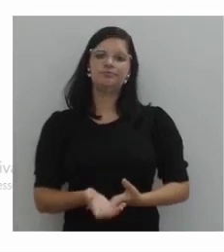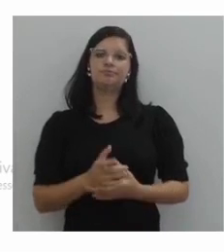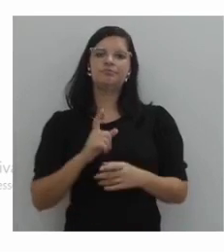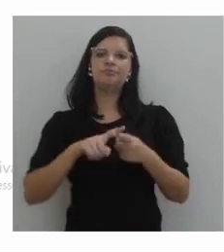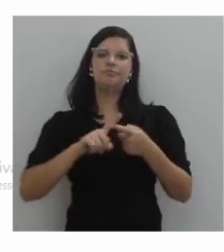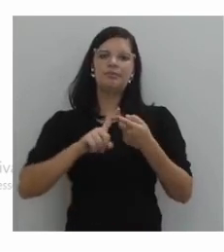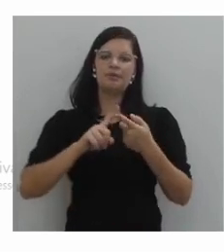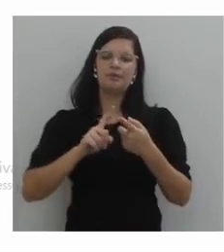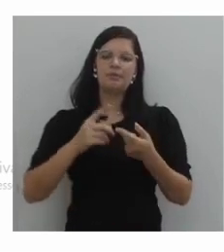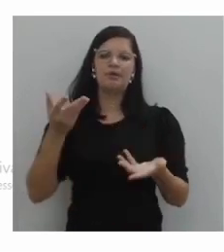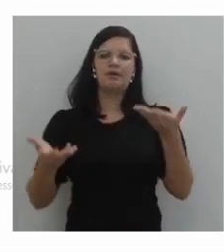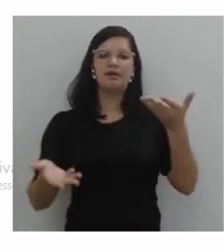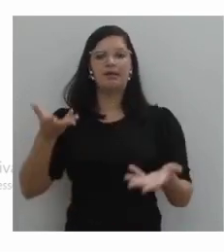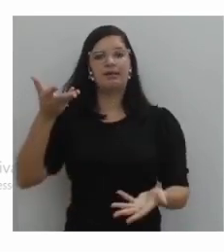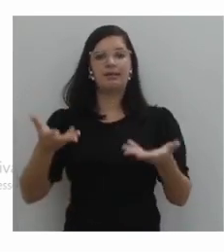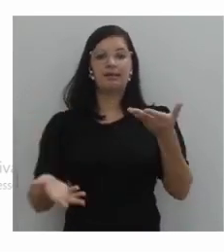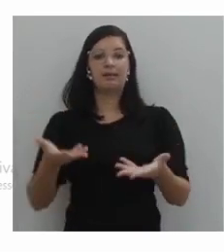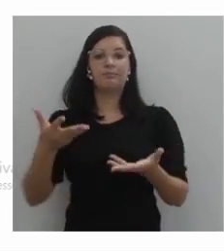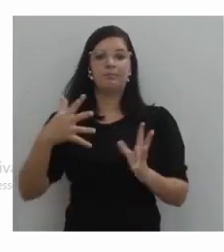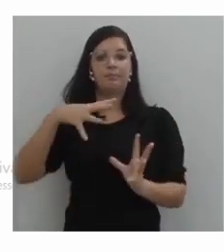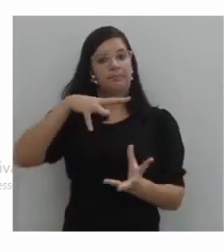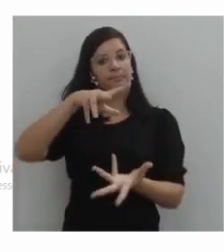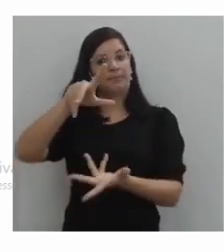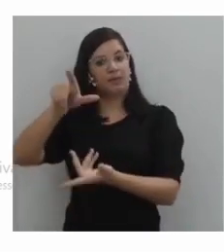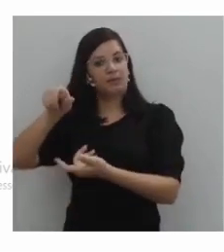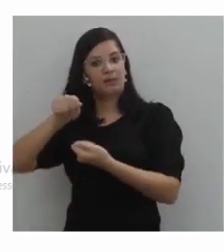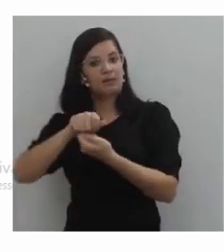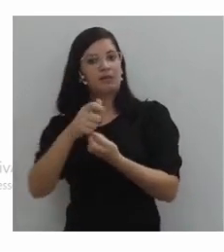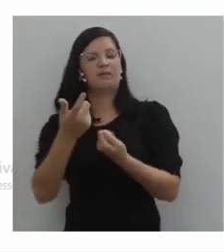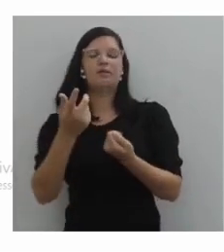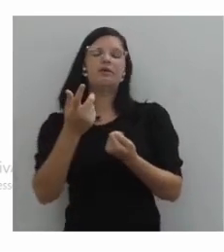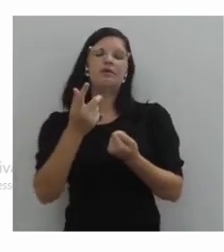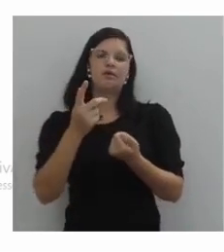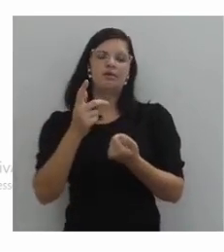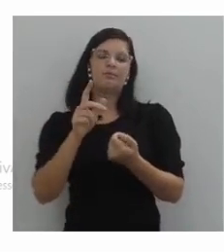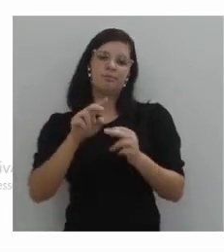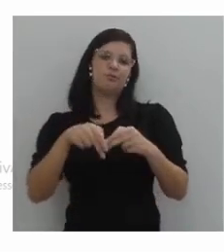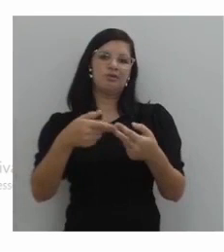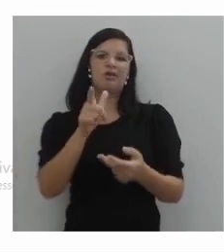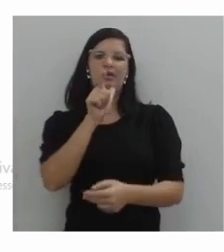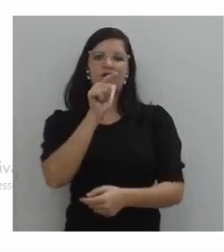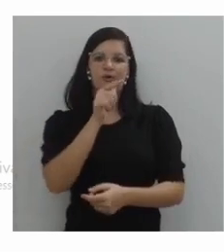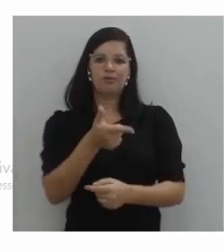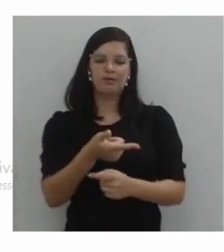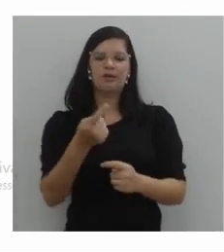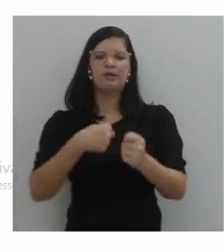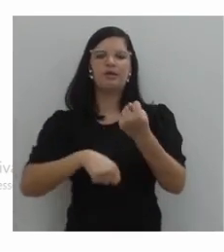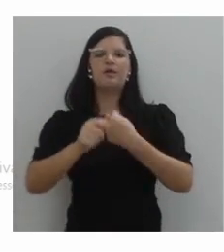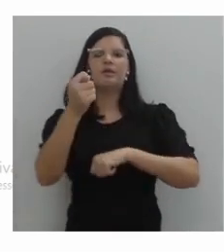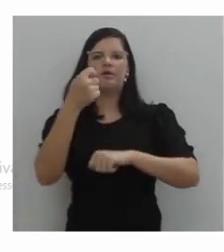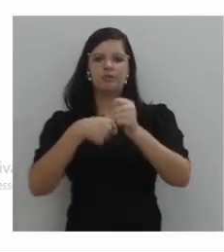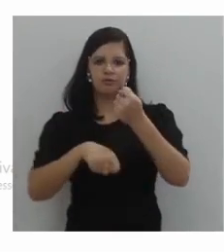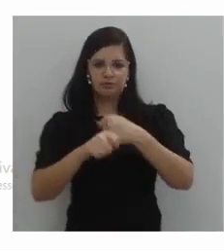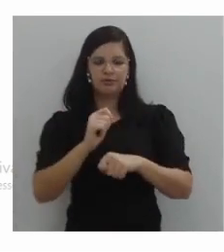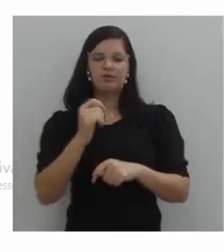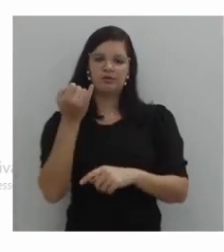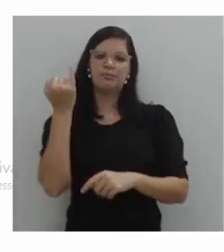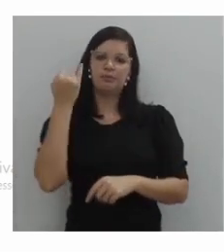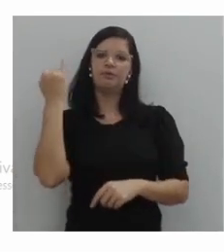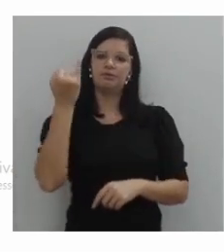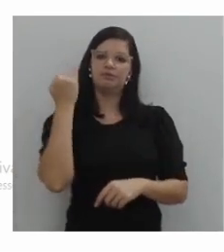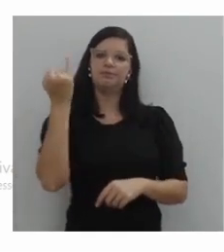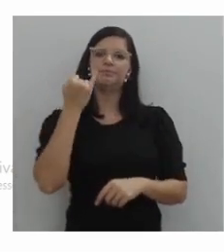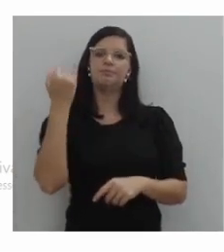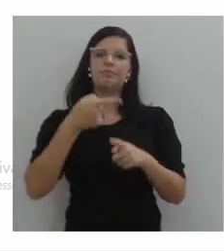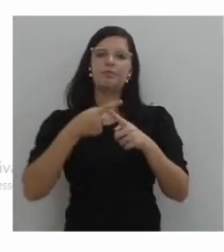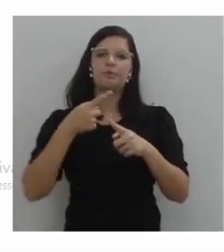superficial, tá? E existe também um equilíbrio no planeta com relação a esse aquífero, tá? A importância econômica foi o que a gente já falou,